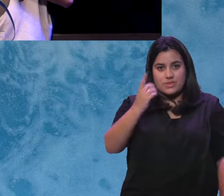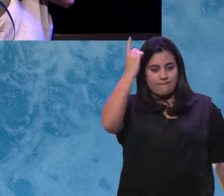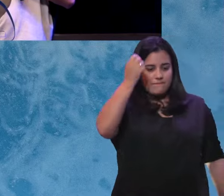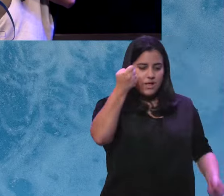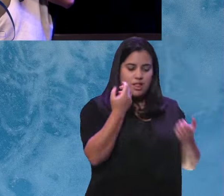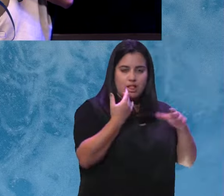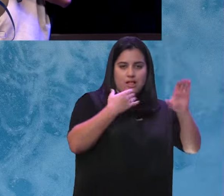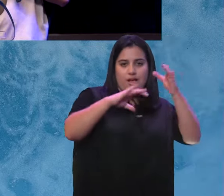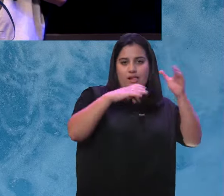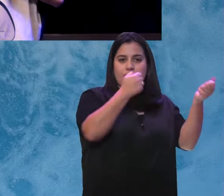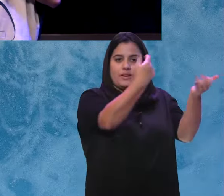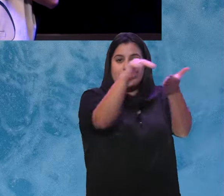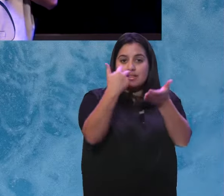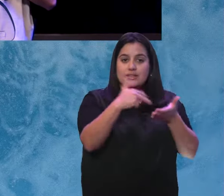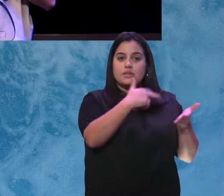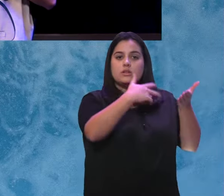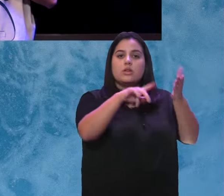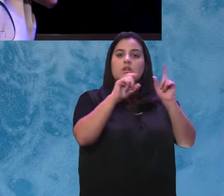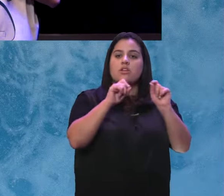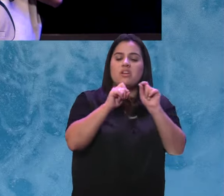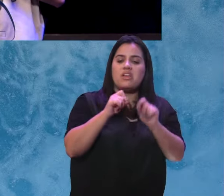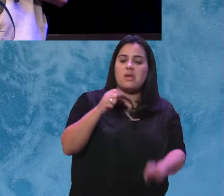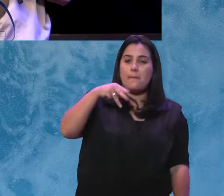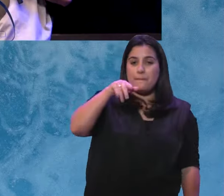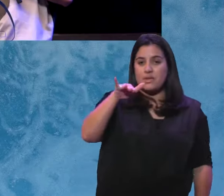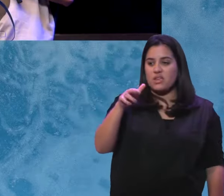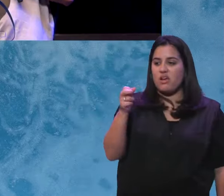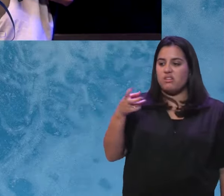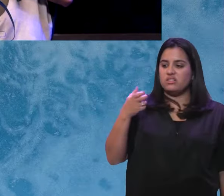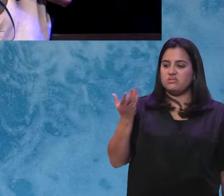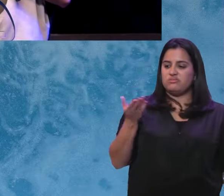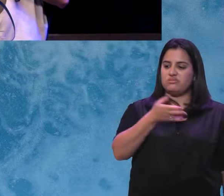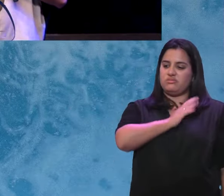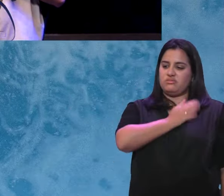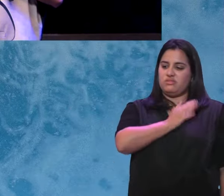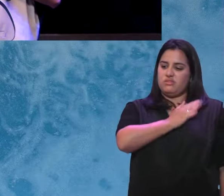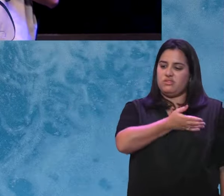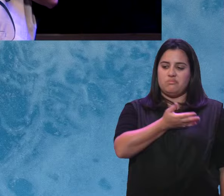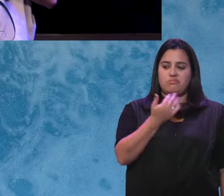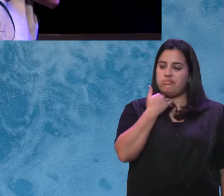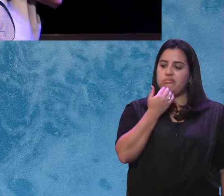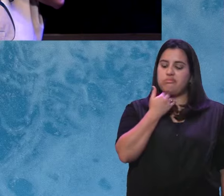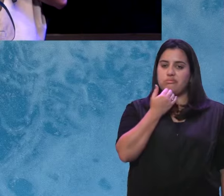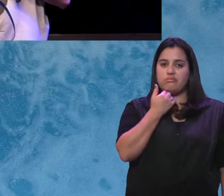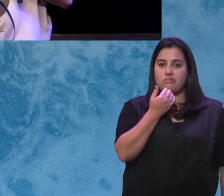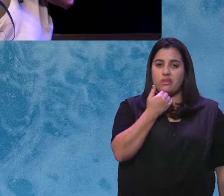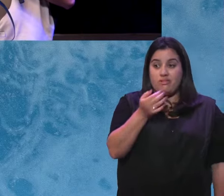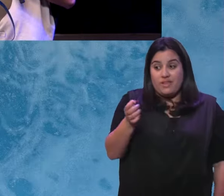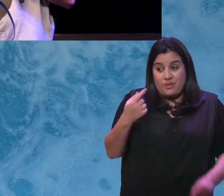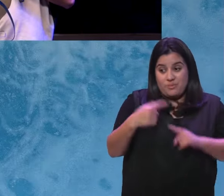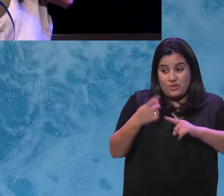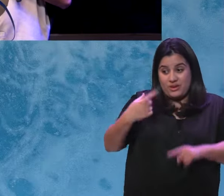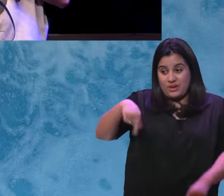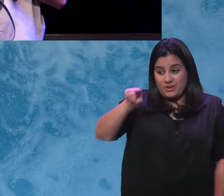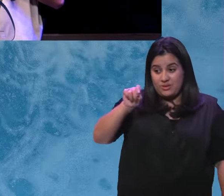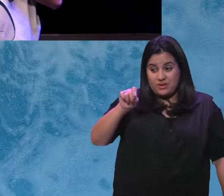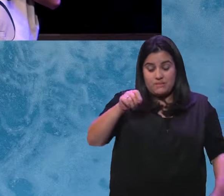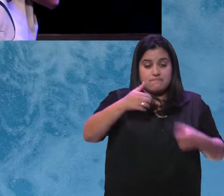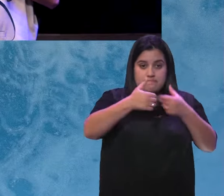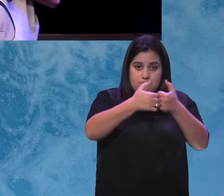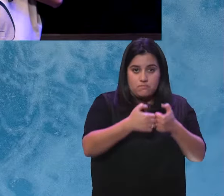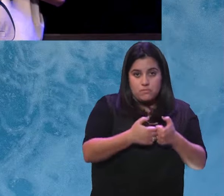dançando diante do Senhor, ela o desprezou em seu coração. Eles trouxeram a arca do Senhor e a colocaram na tenda que Davi lhe